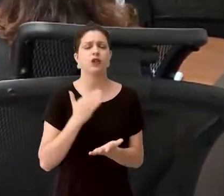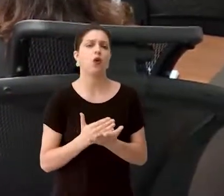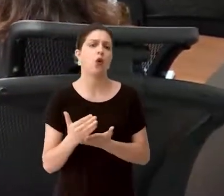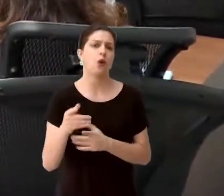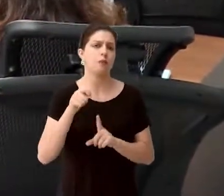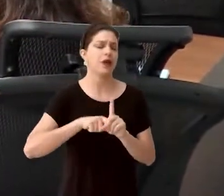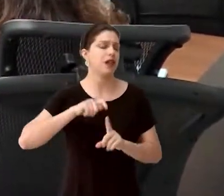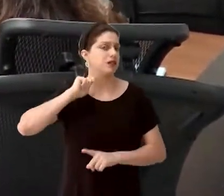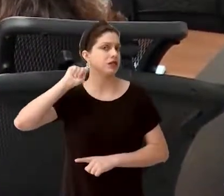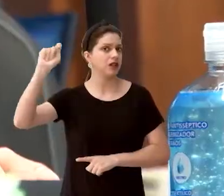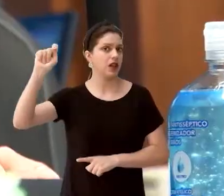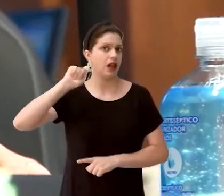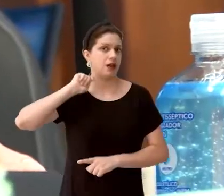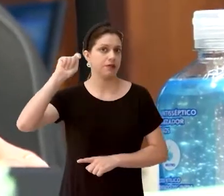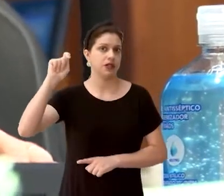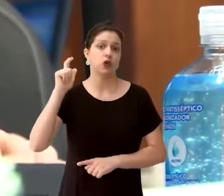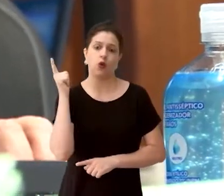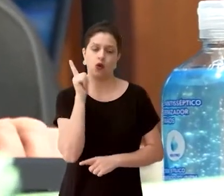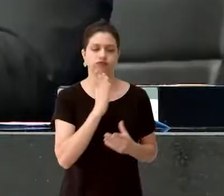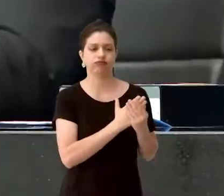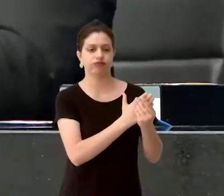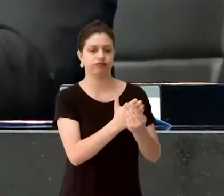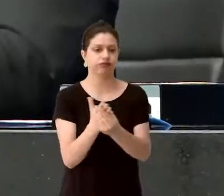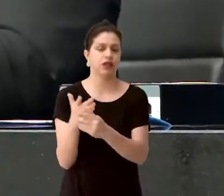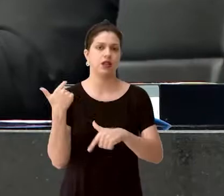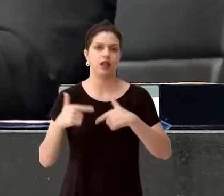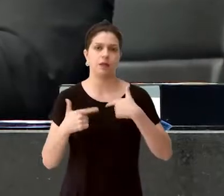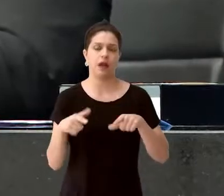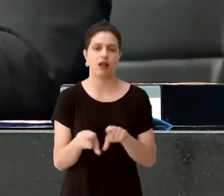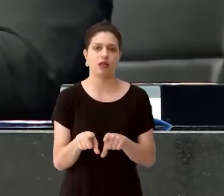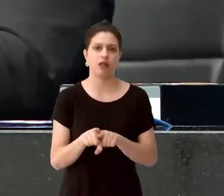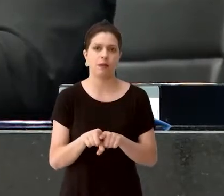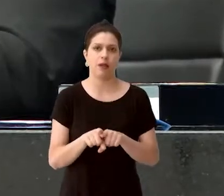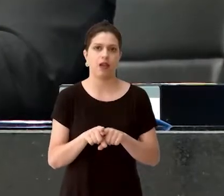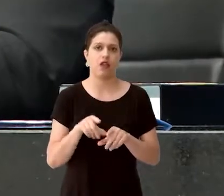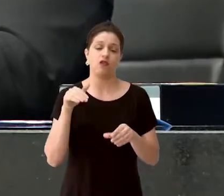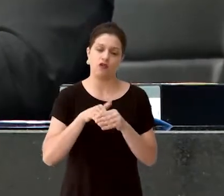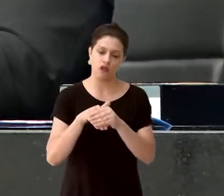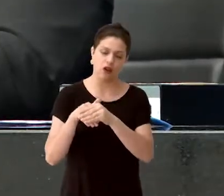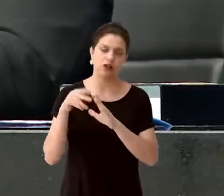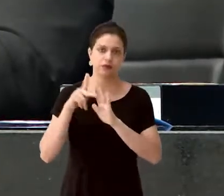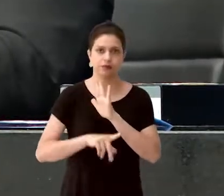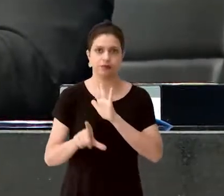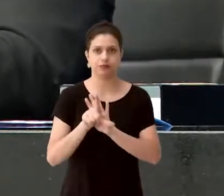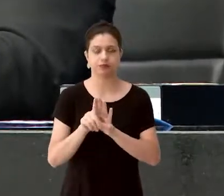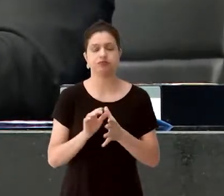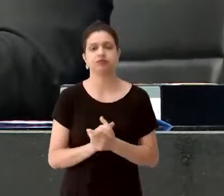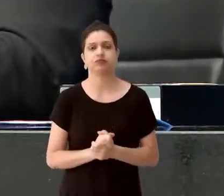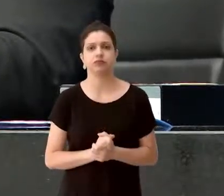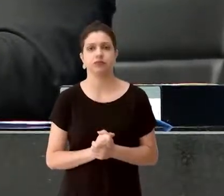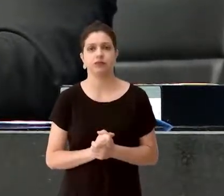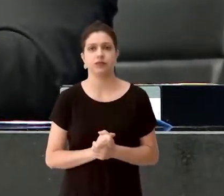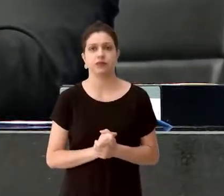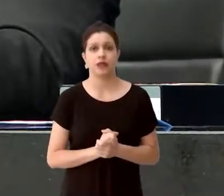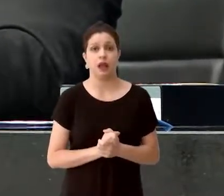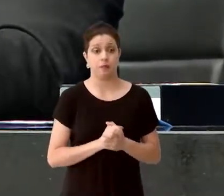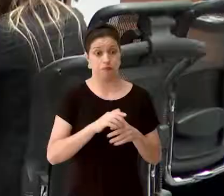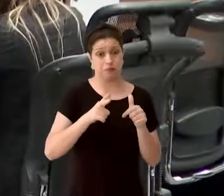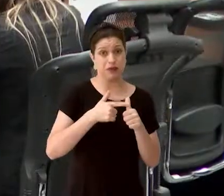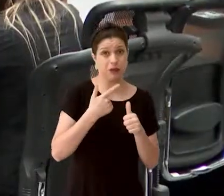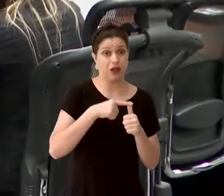Constituição, Justiça e Redação aconteceu no começo de abril, garantindo o fluxo de trabalho e de votação de